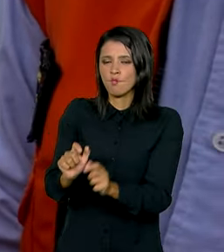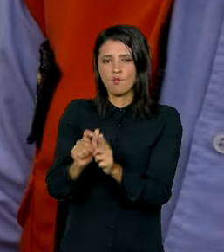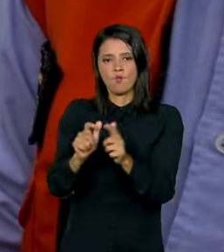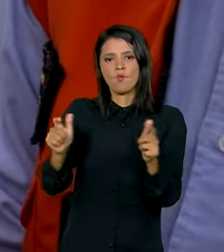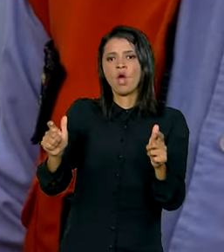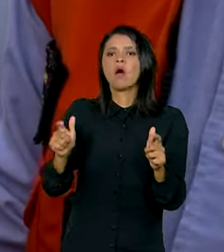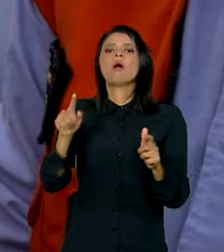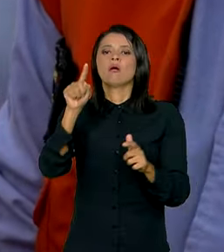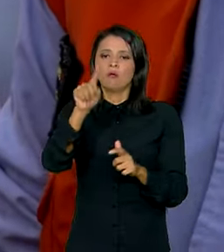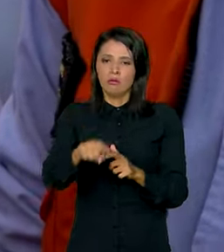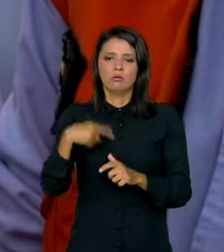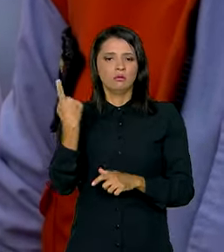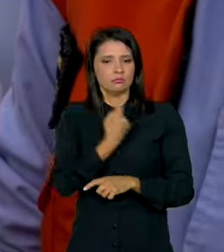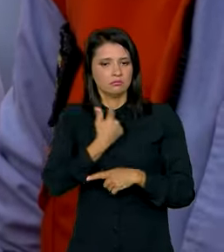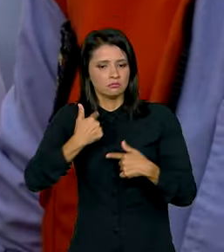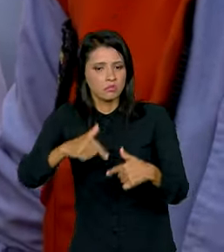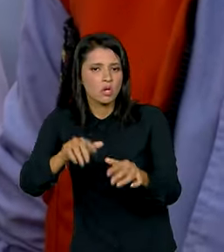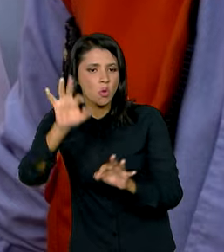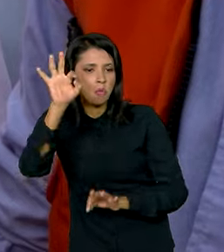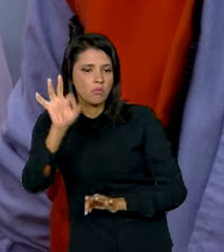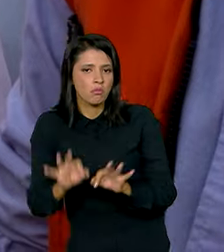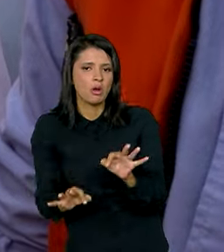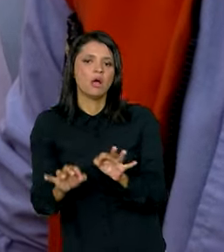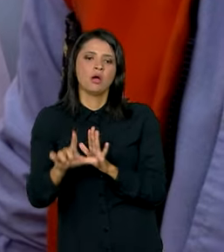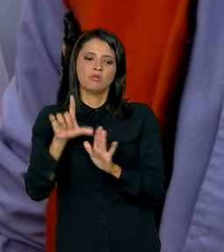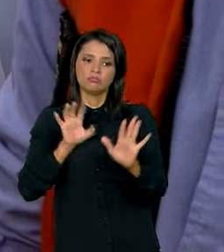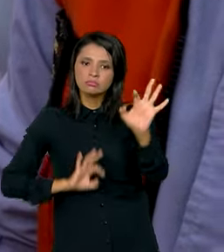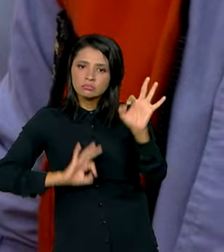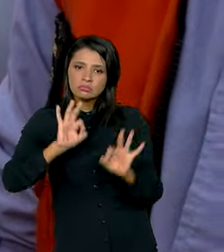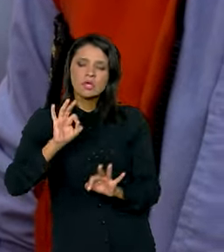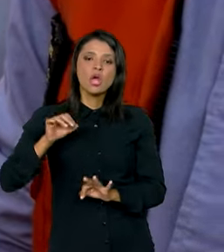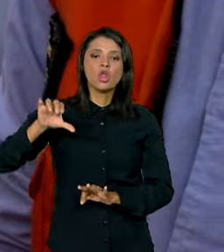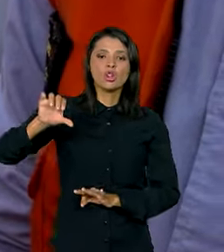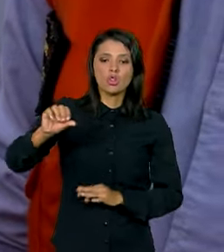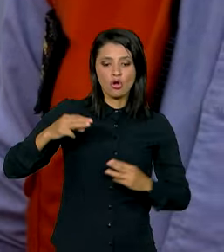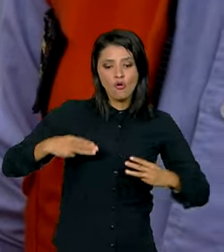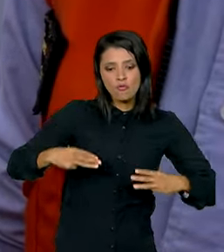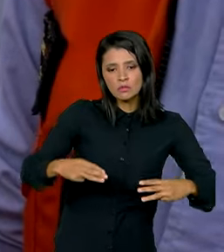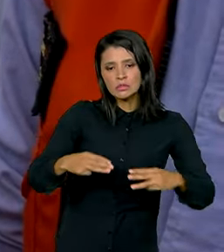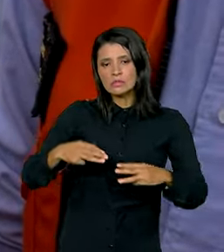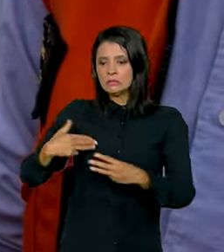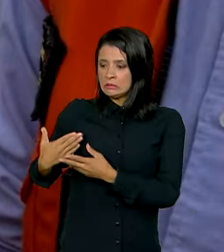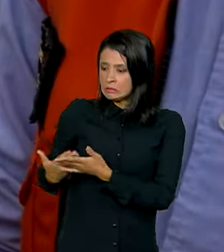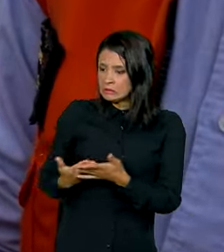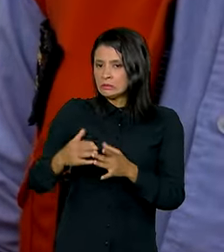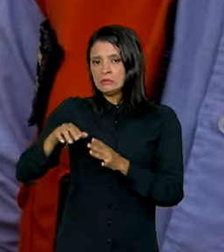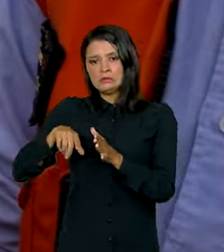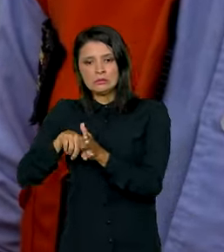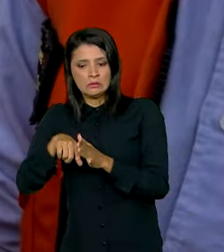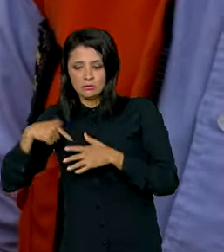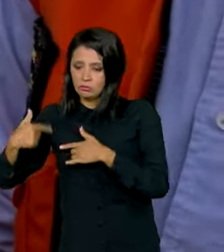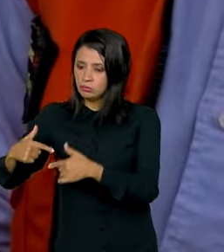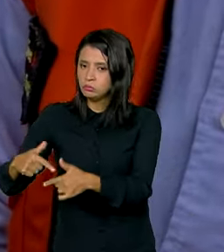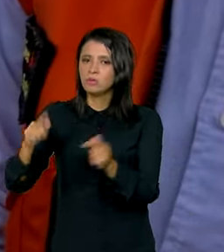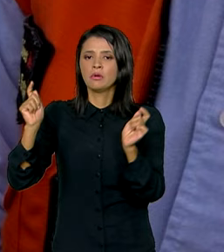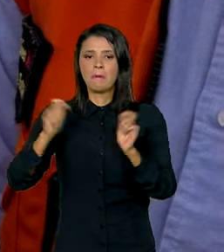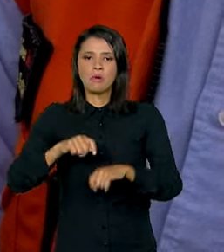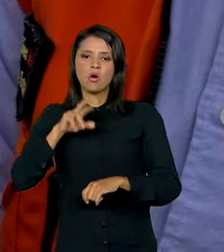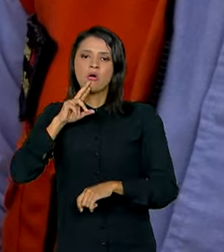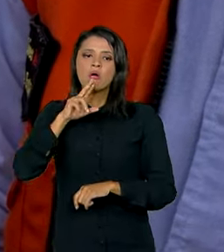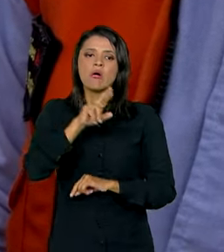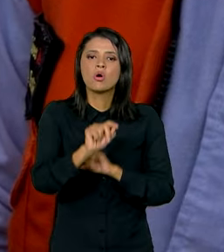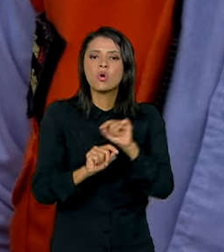isso que nós estamos trabalhando um plano estruturante são nove Ministérios trabalhando para que a gente possa dar uma